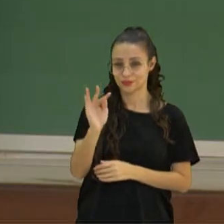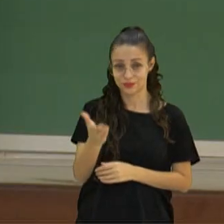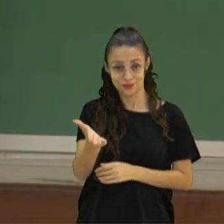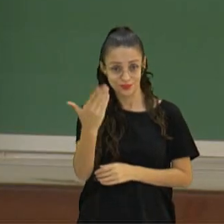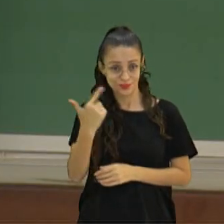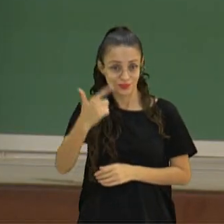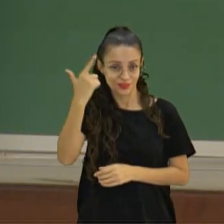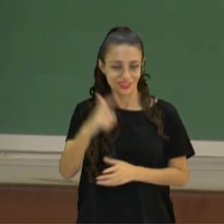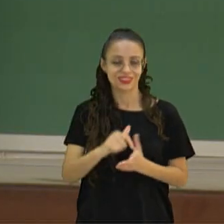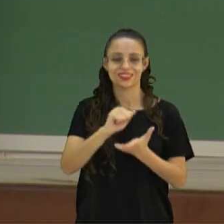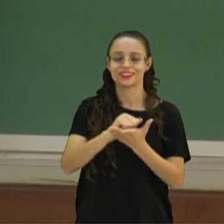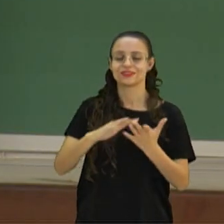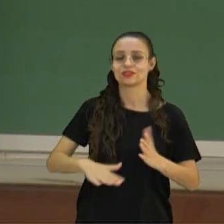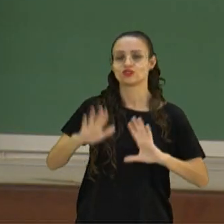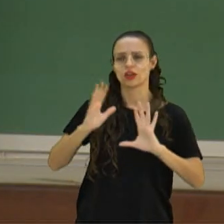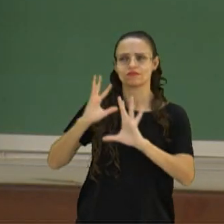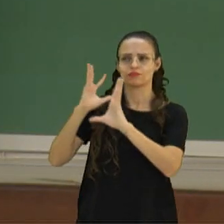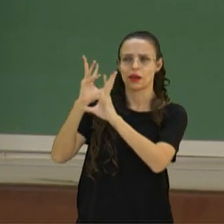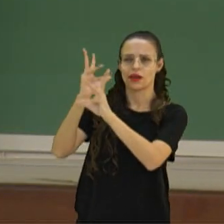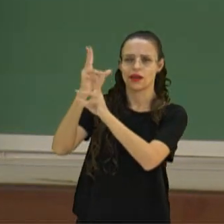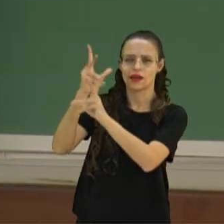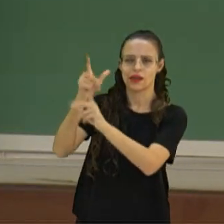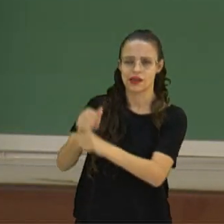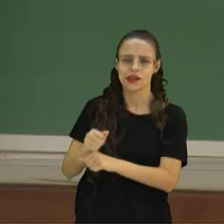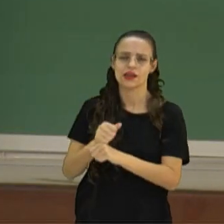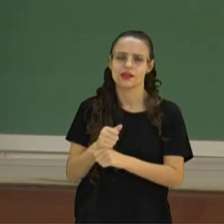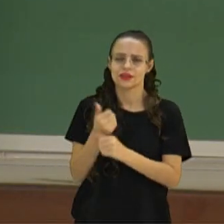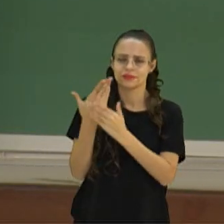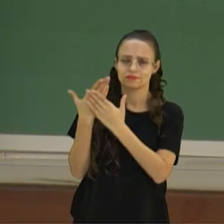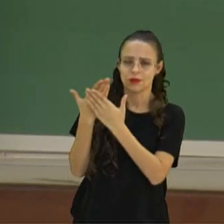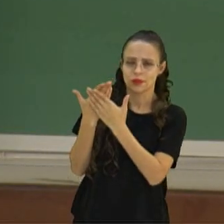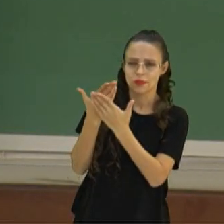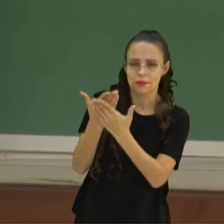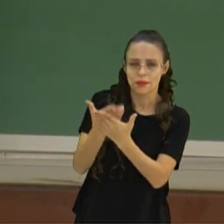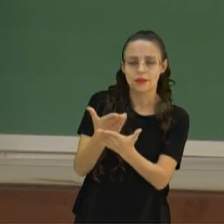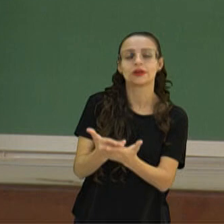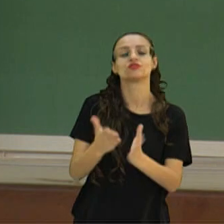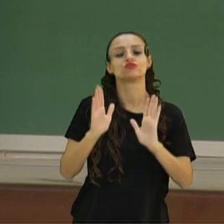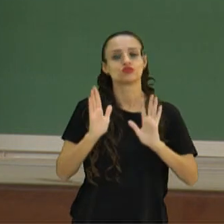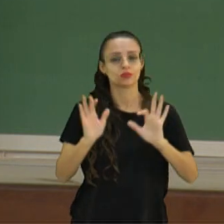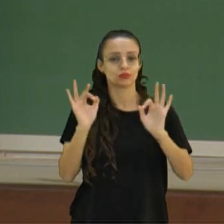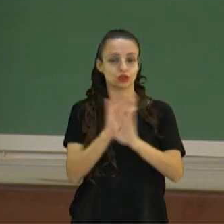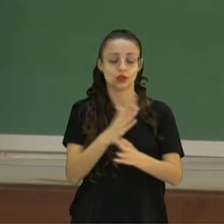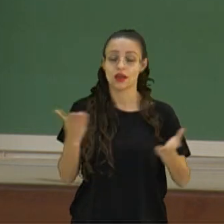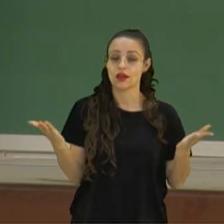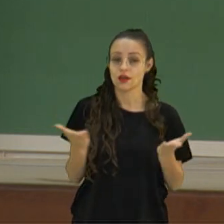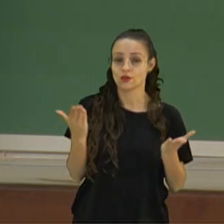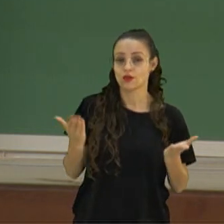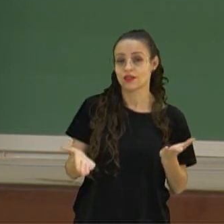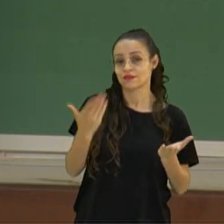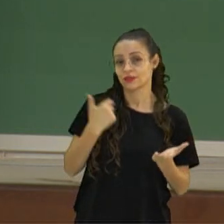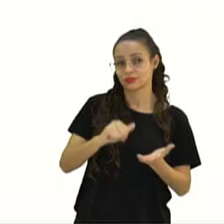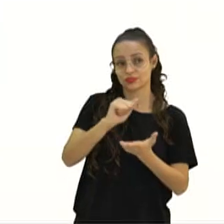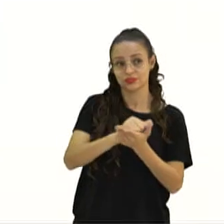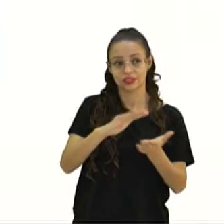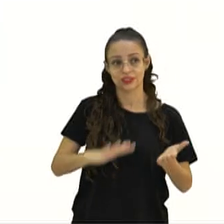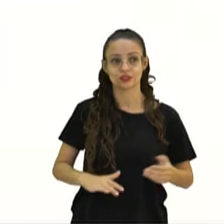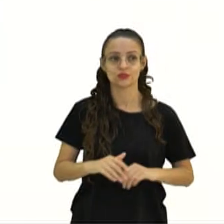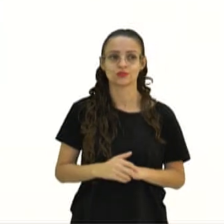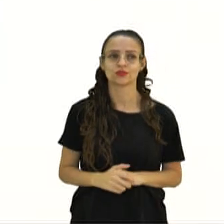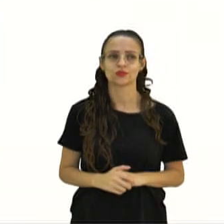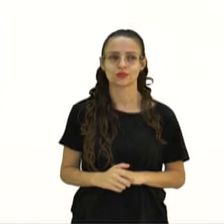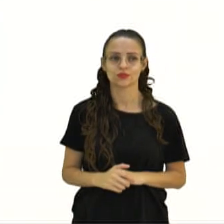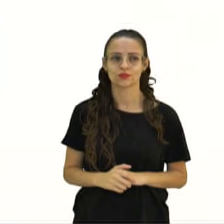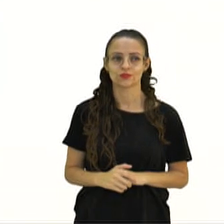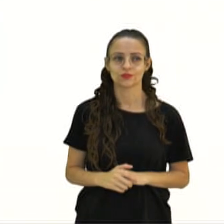atividade, então? Já revimos, retomamos algumas atividades vistas no trimestre, né? Temos mais uma atividade que é a seguinte.